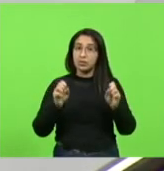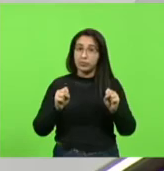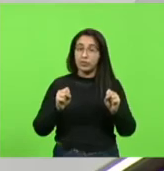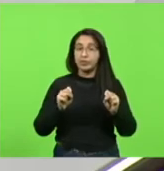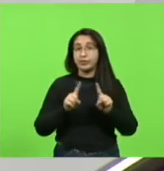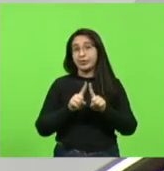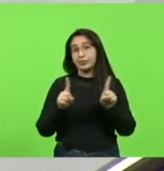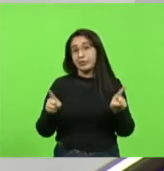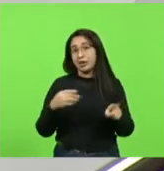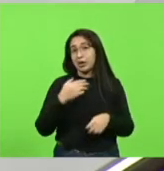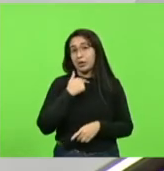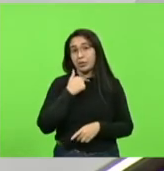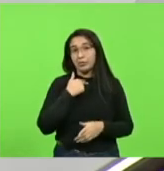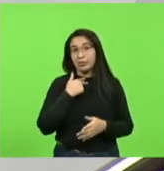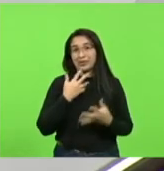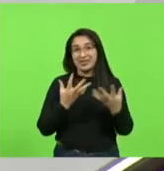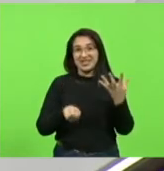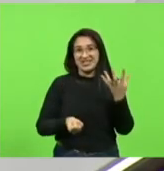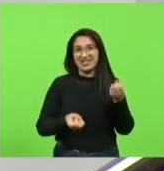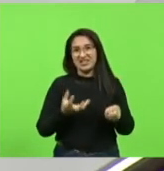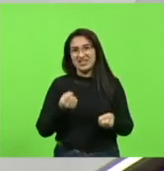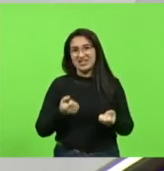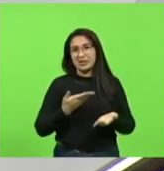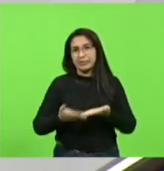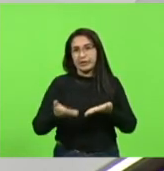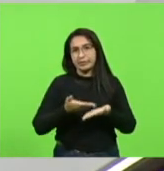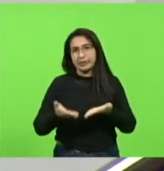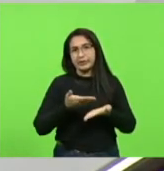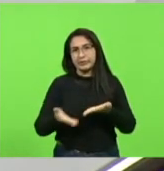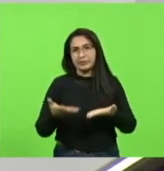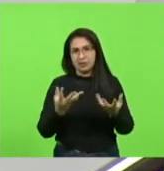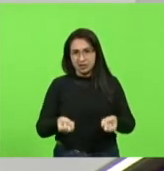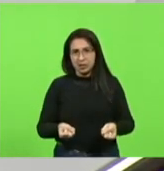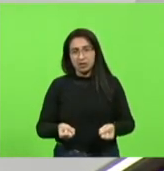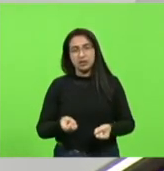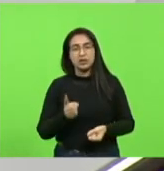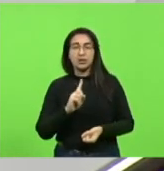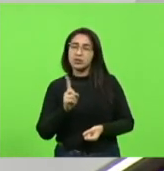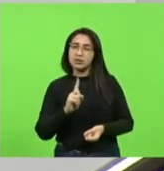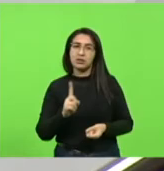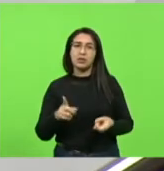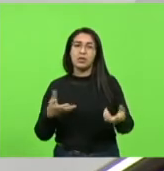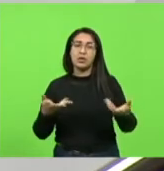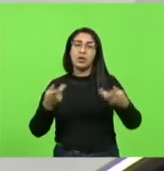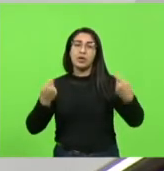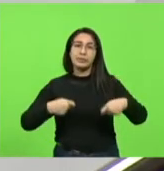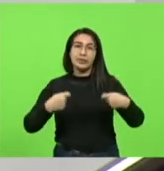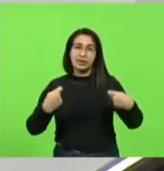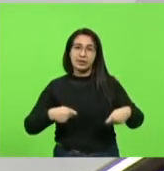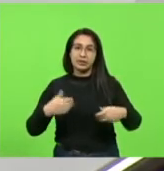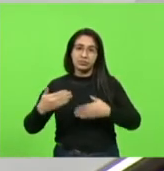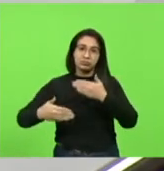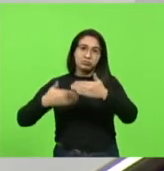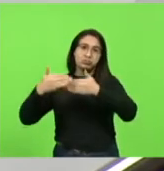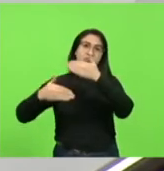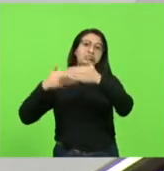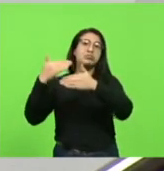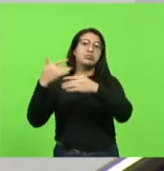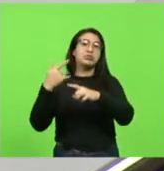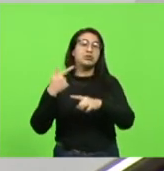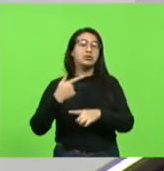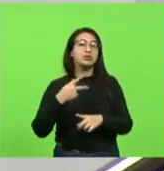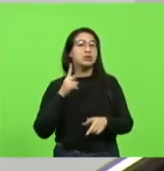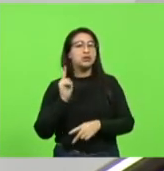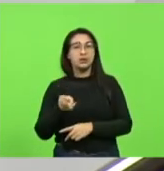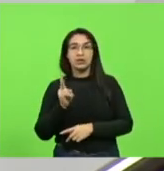e perdas. Mas agora a gente precisa também que a coisa vá para frente, porque nós queremos. Eu sempre votei